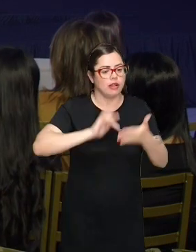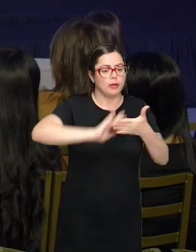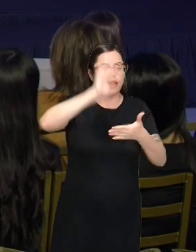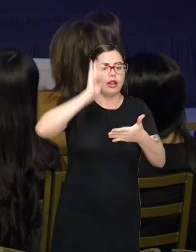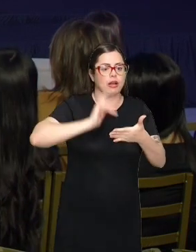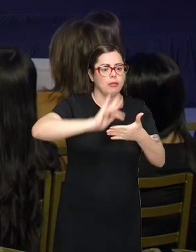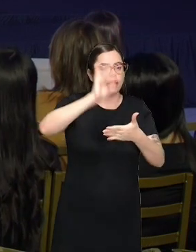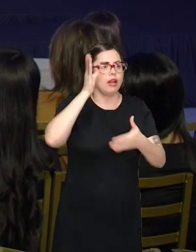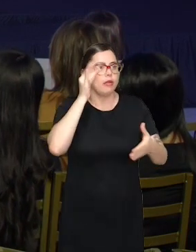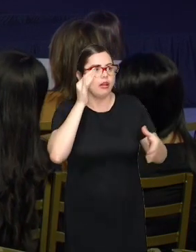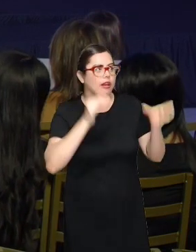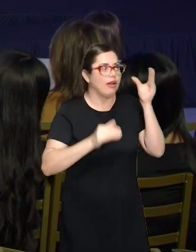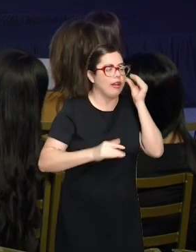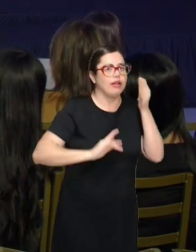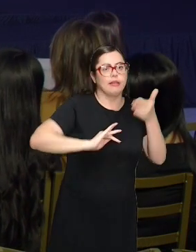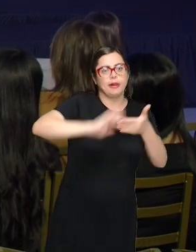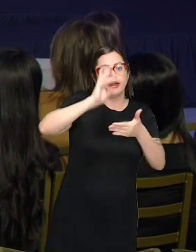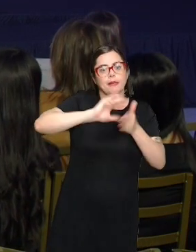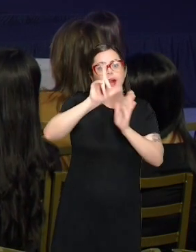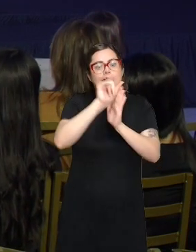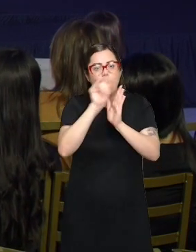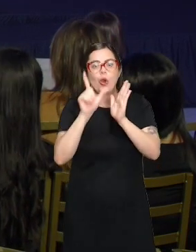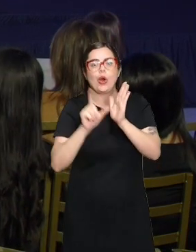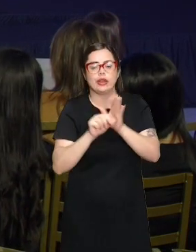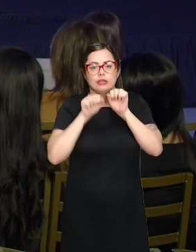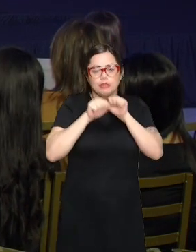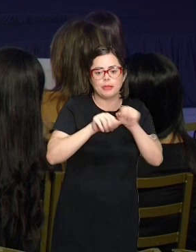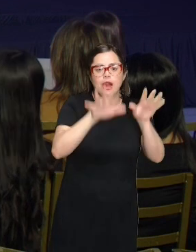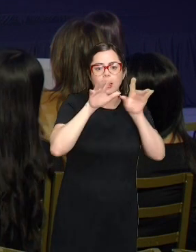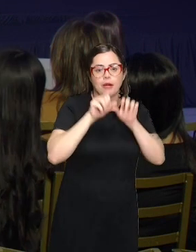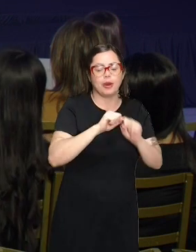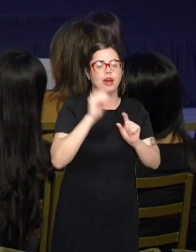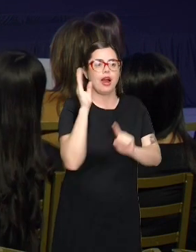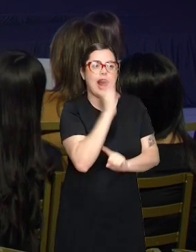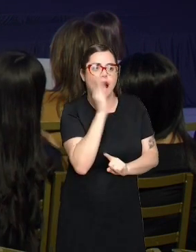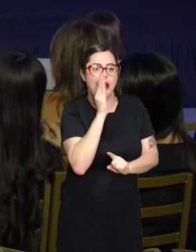nos entregar conteúdos que são mais blockbuster,